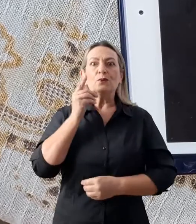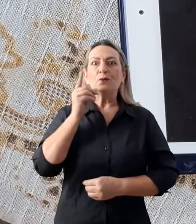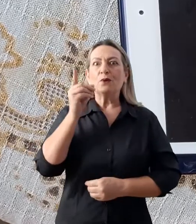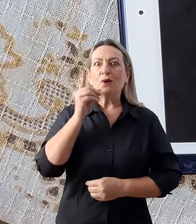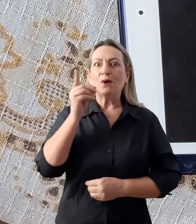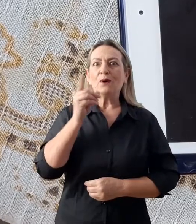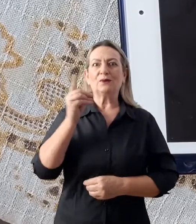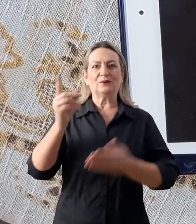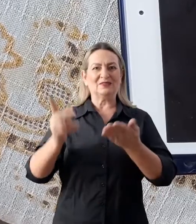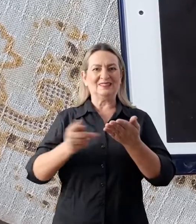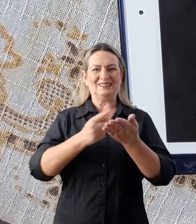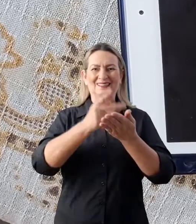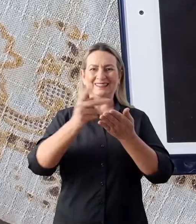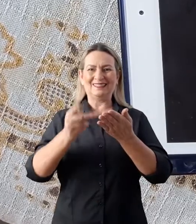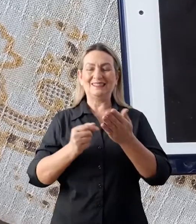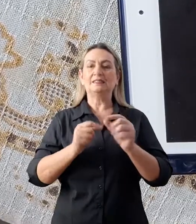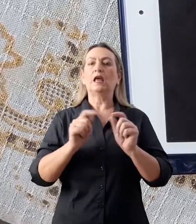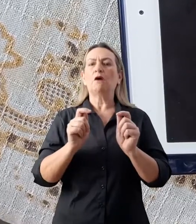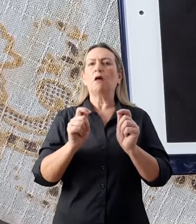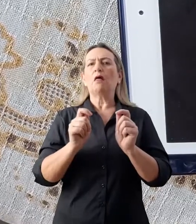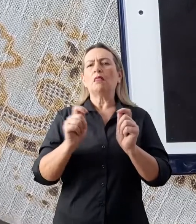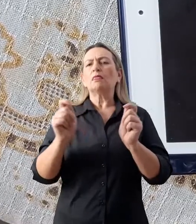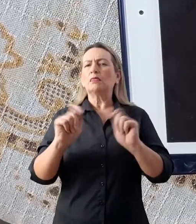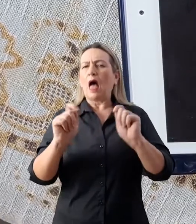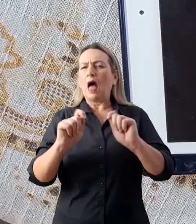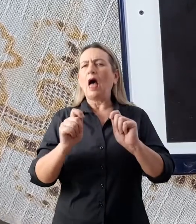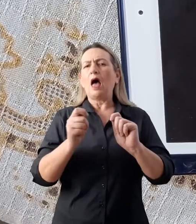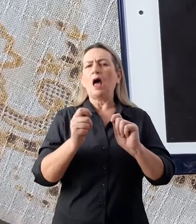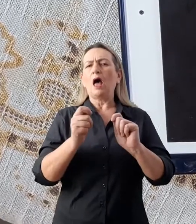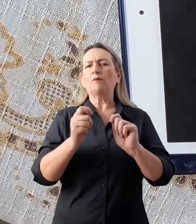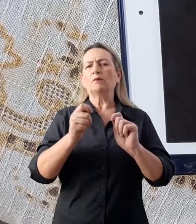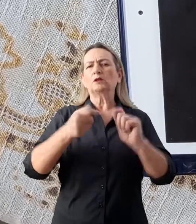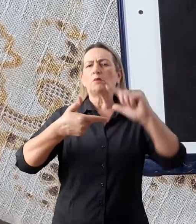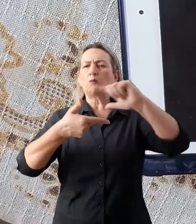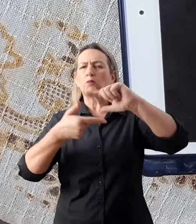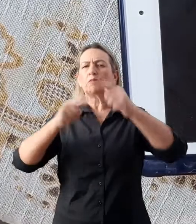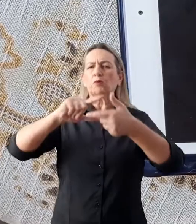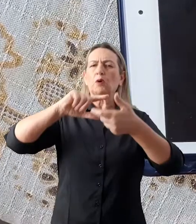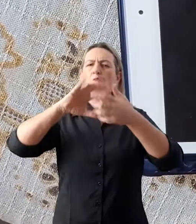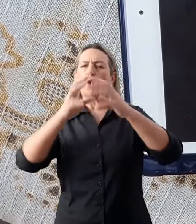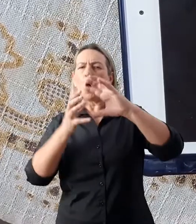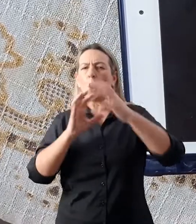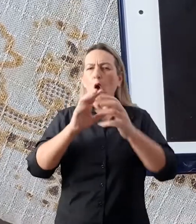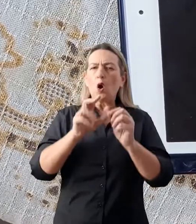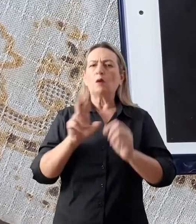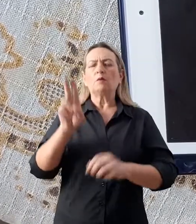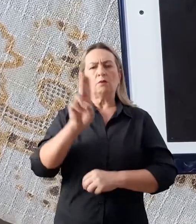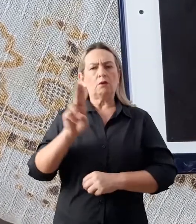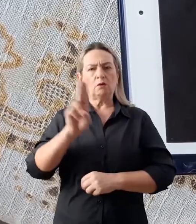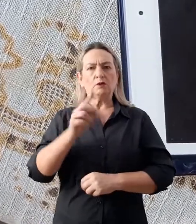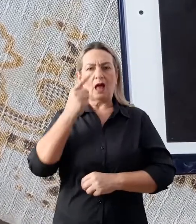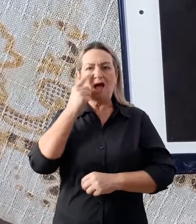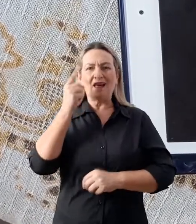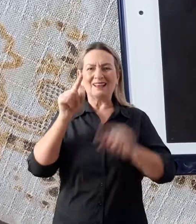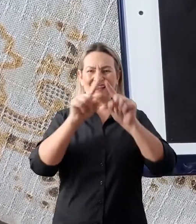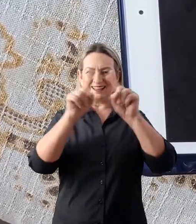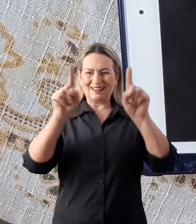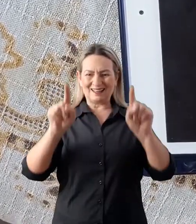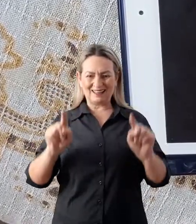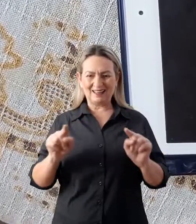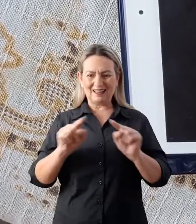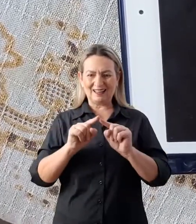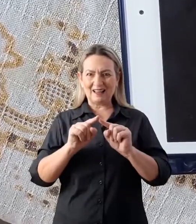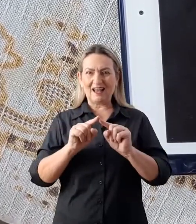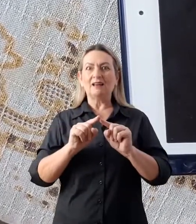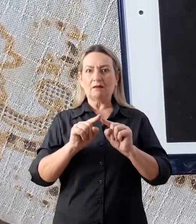mandalas, né? Tem como trabalhar também com outras formas, né? Por exemplo, essa aqui eu fiz um pouco mais quadrada, né? Tem a questão